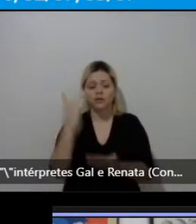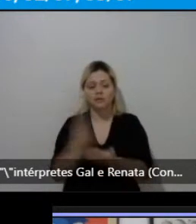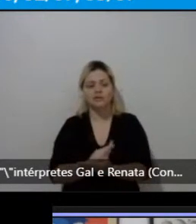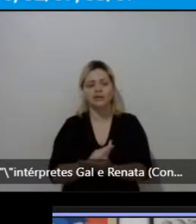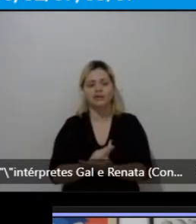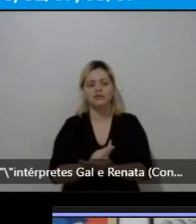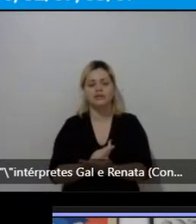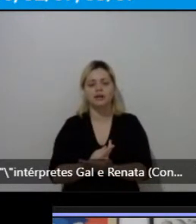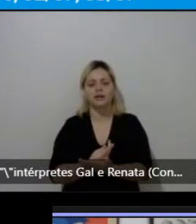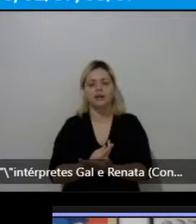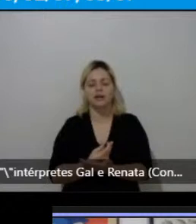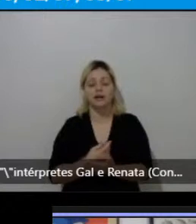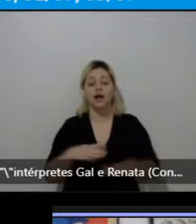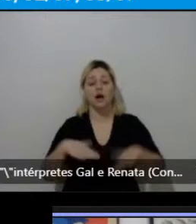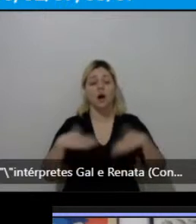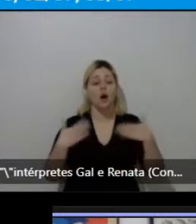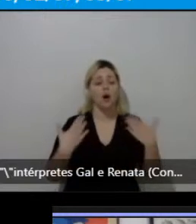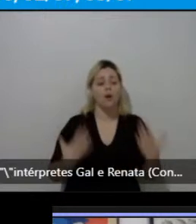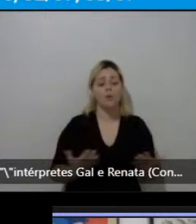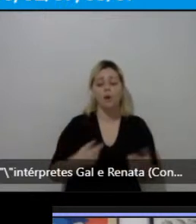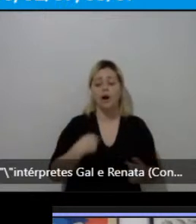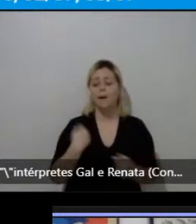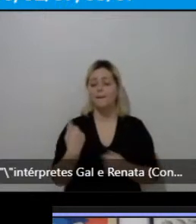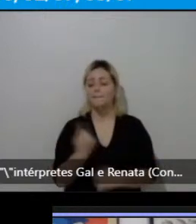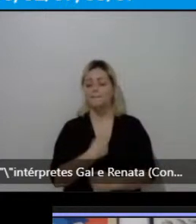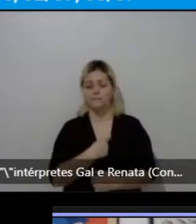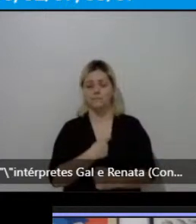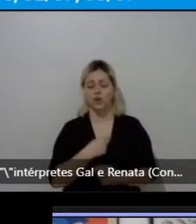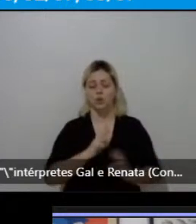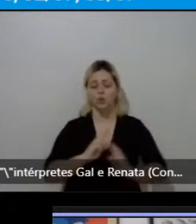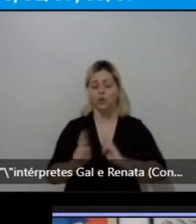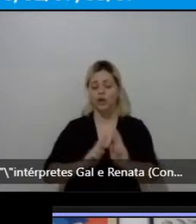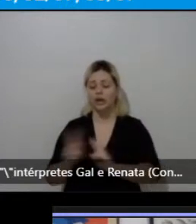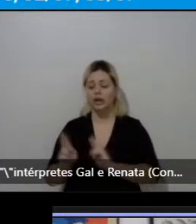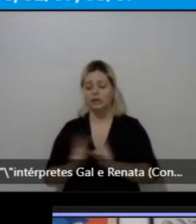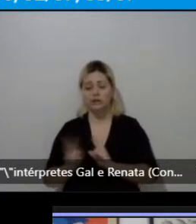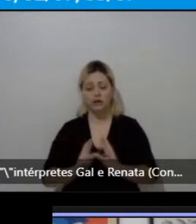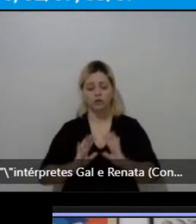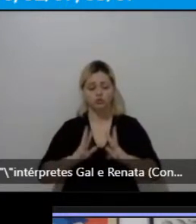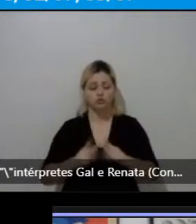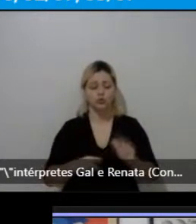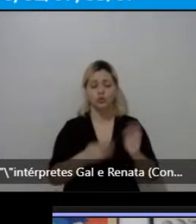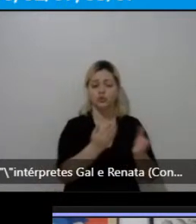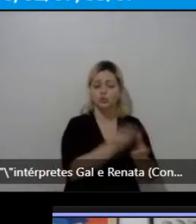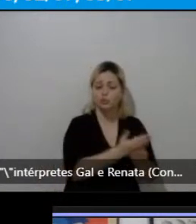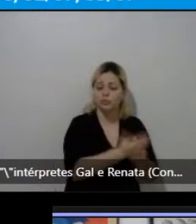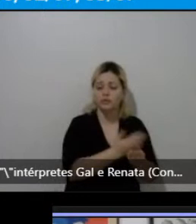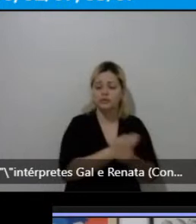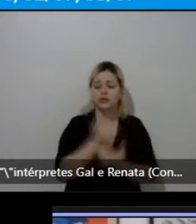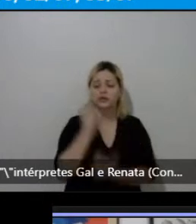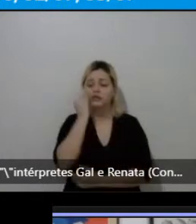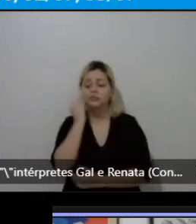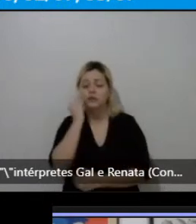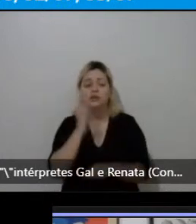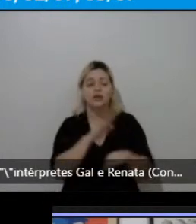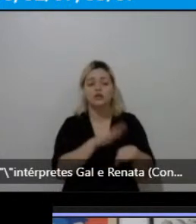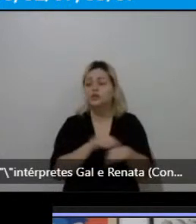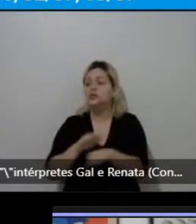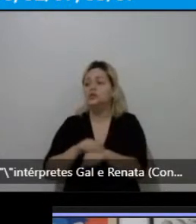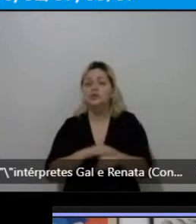né? Quais são as minhas relações? E, principalmente, no processo que a gente vivenciou nessas experiências, do que a gente está chamando aí